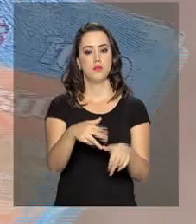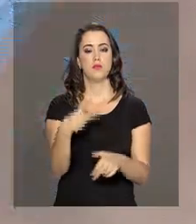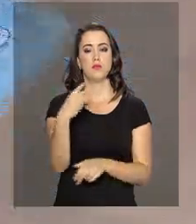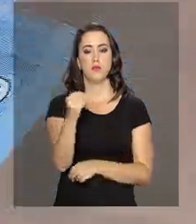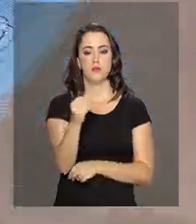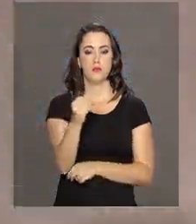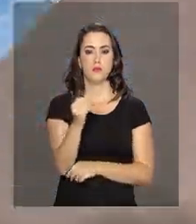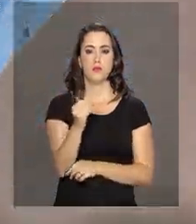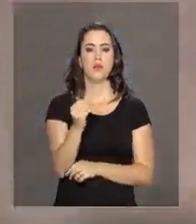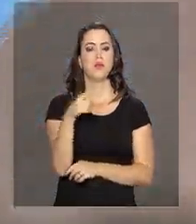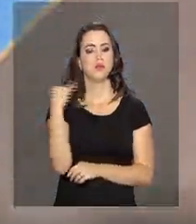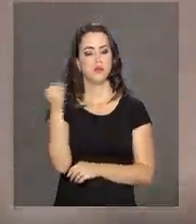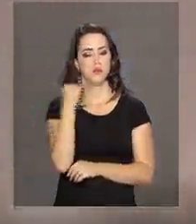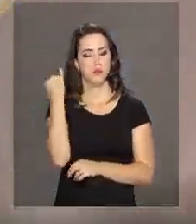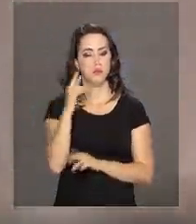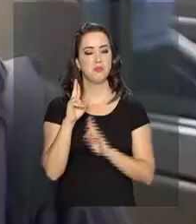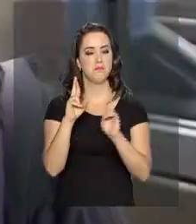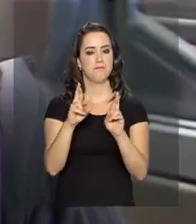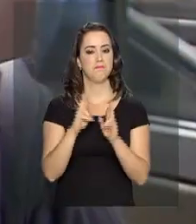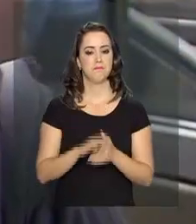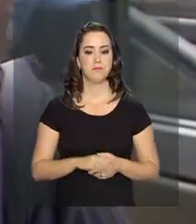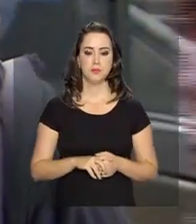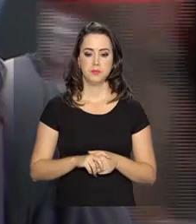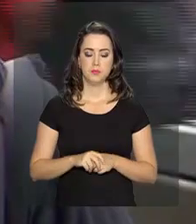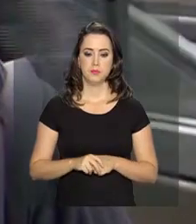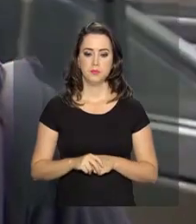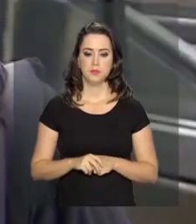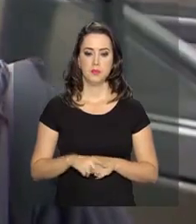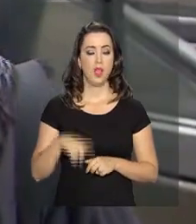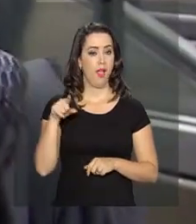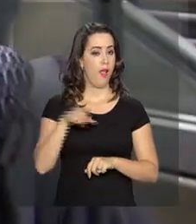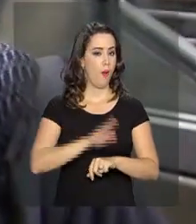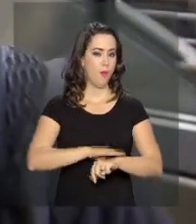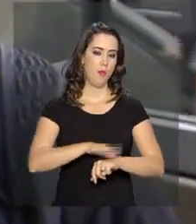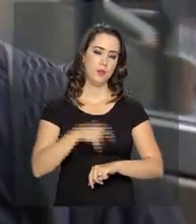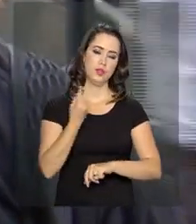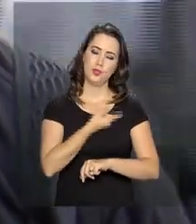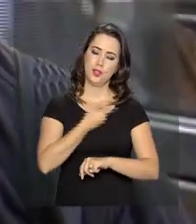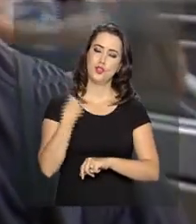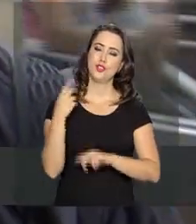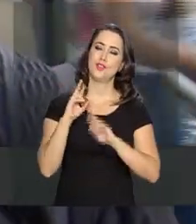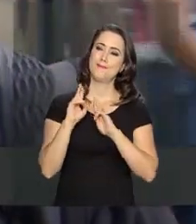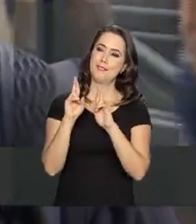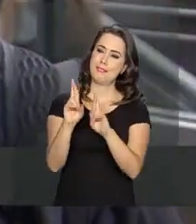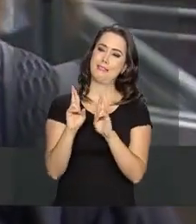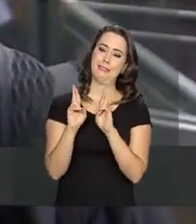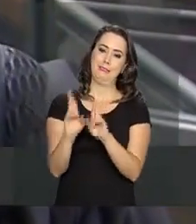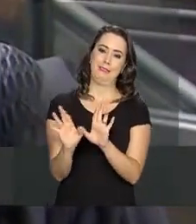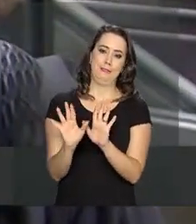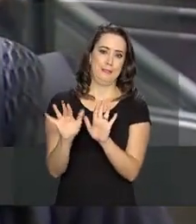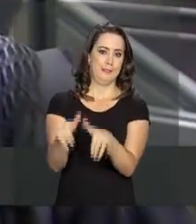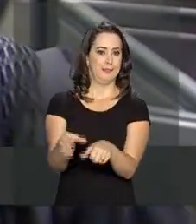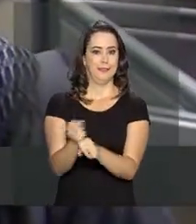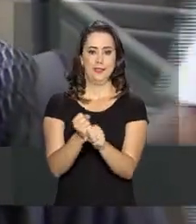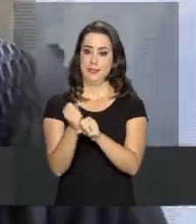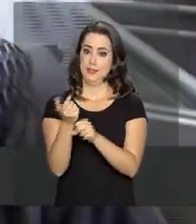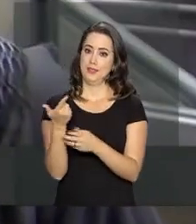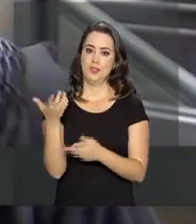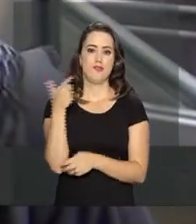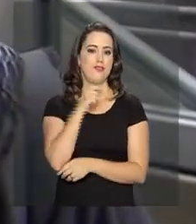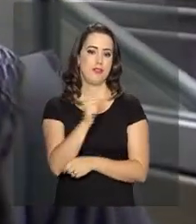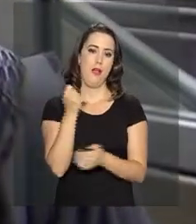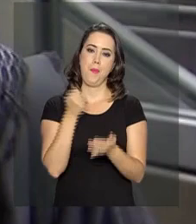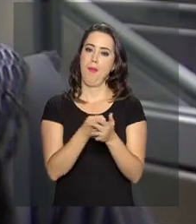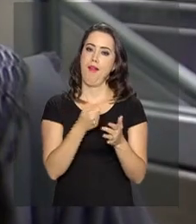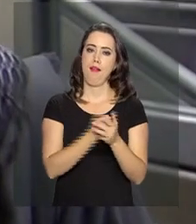30 e causa grande expectativa. É um momento em que a gente, o trabalhador, espera o final do ano que a gente consegue pagar um